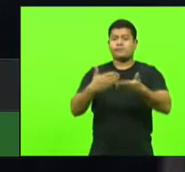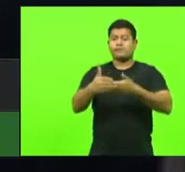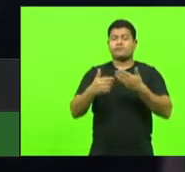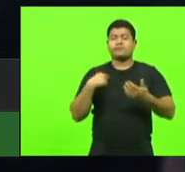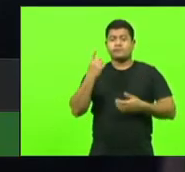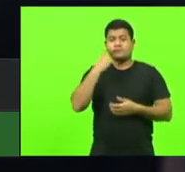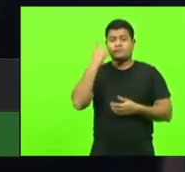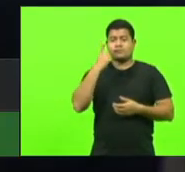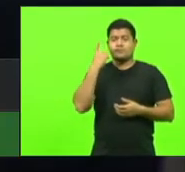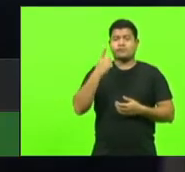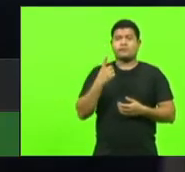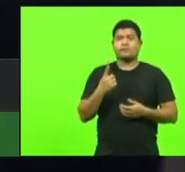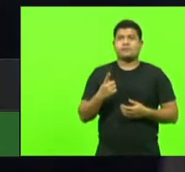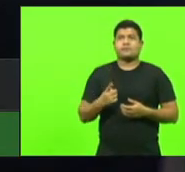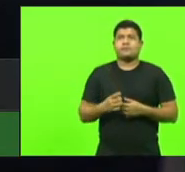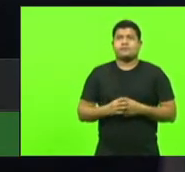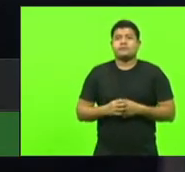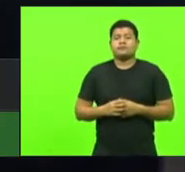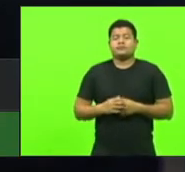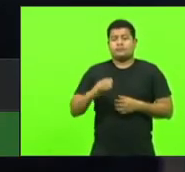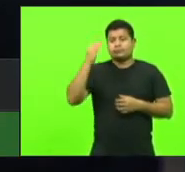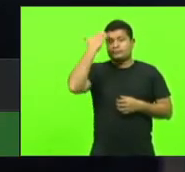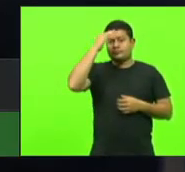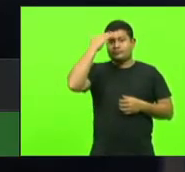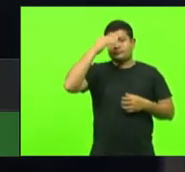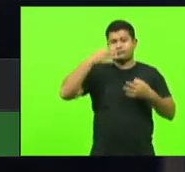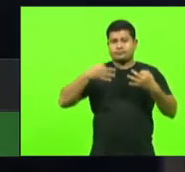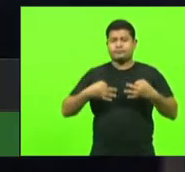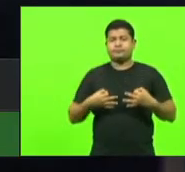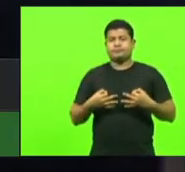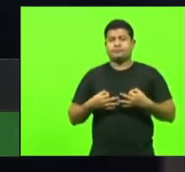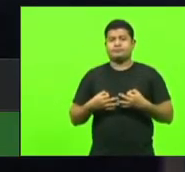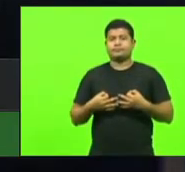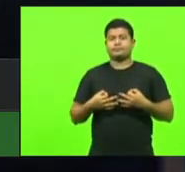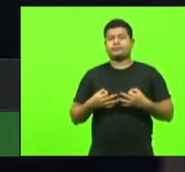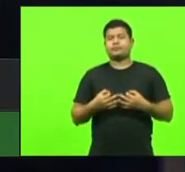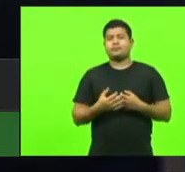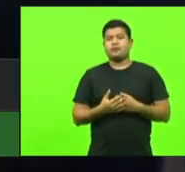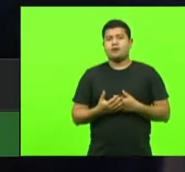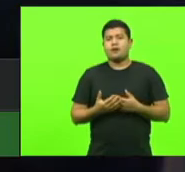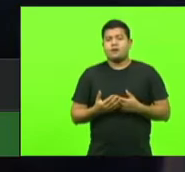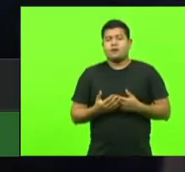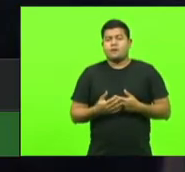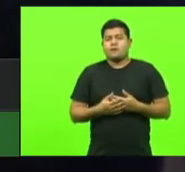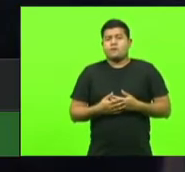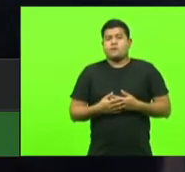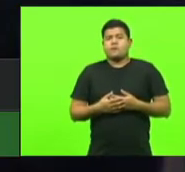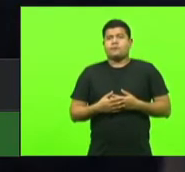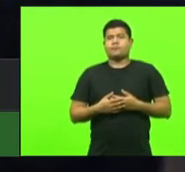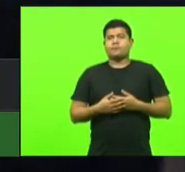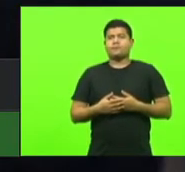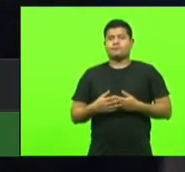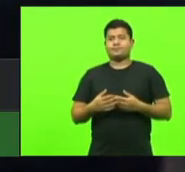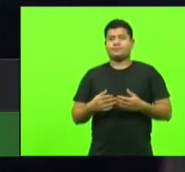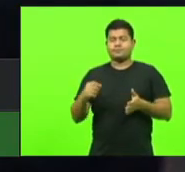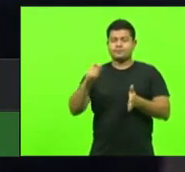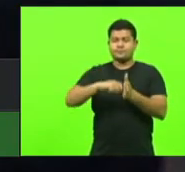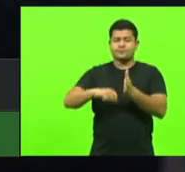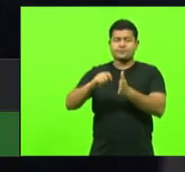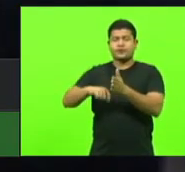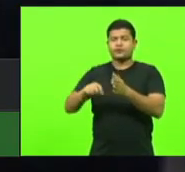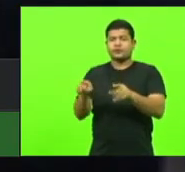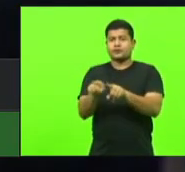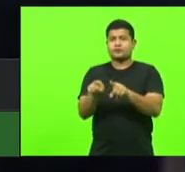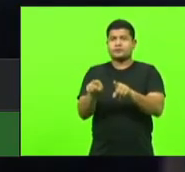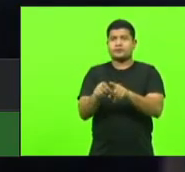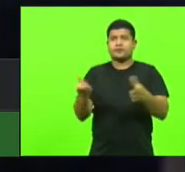assim, de forma muito consciente e agregadora, colocaram as suas rúbricas, e hoje está aqui,